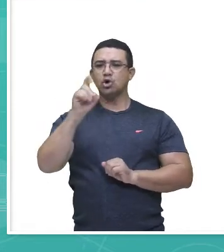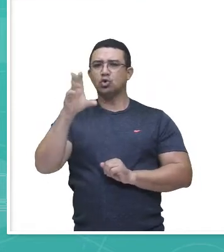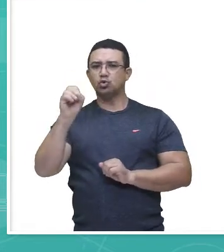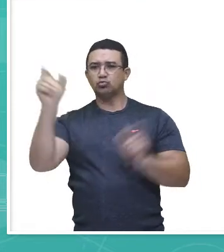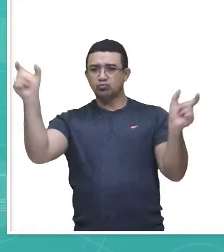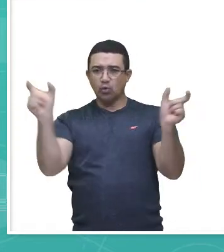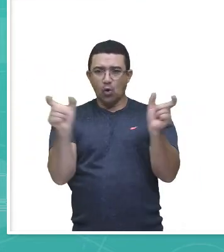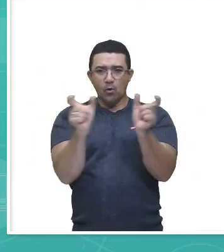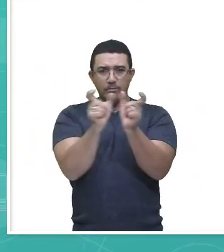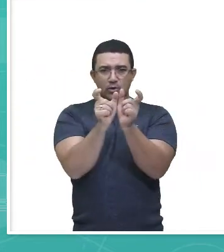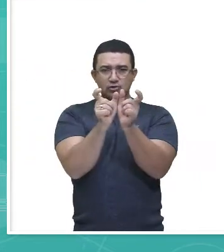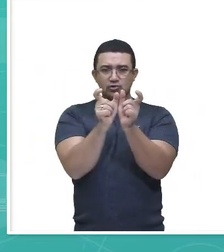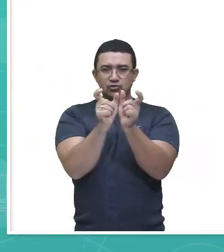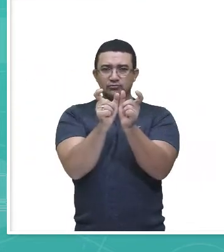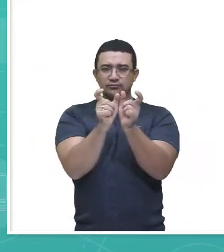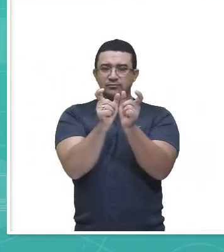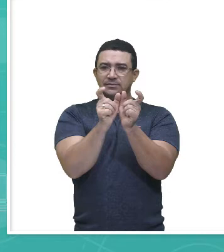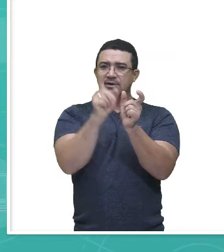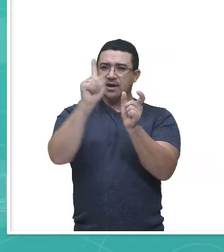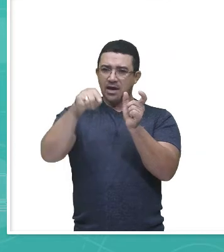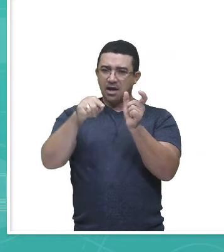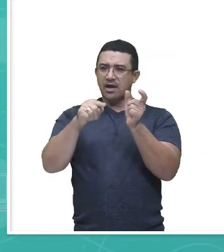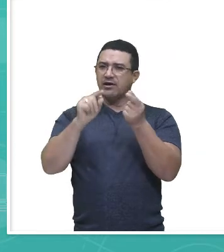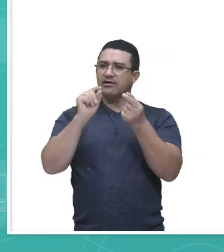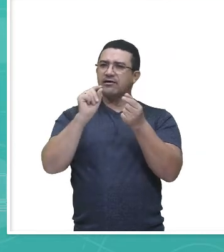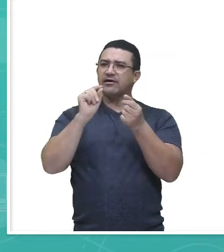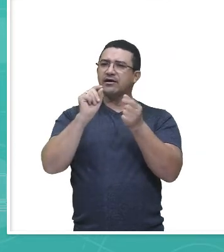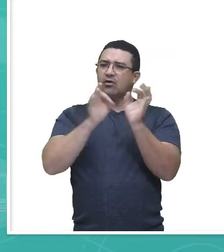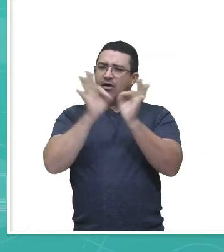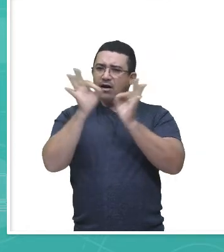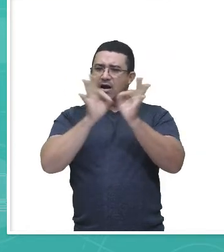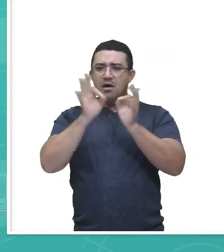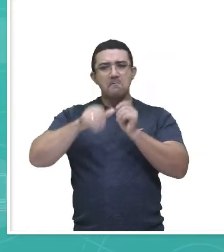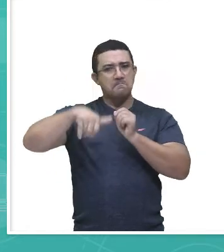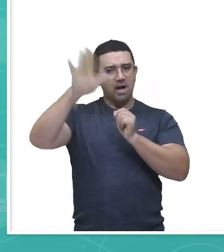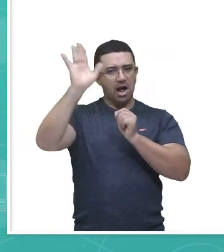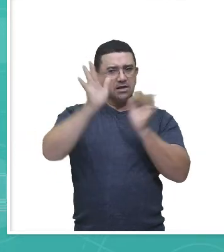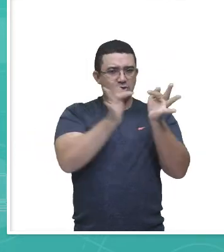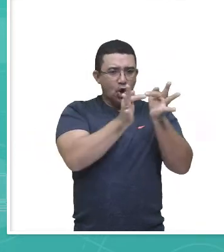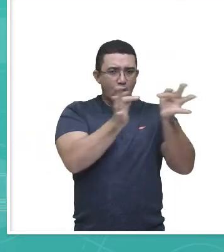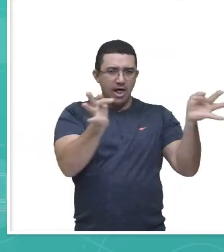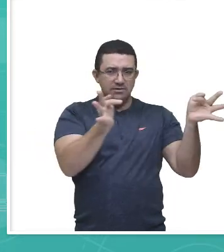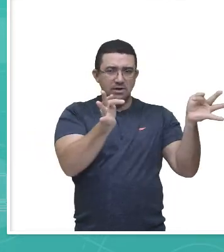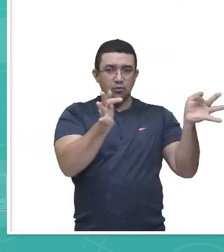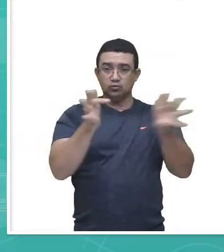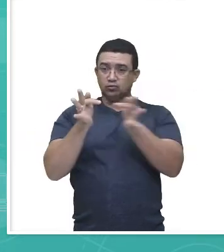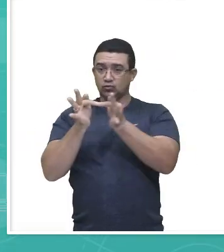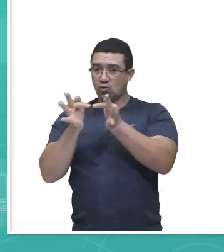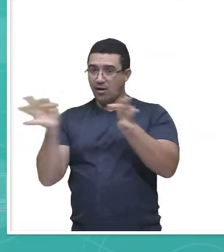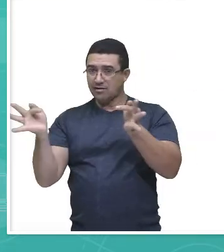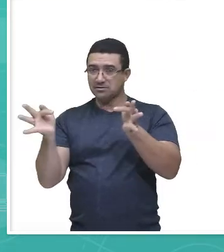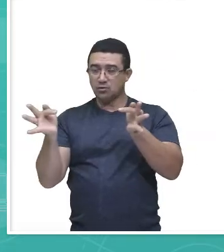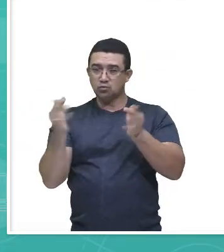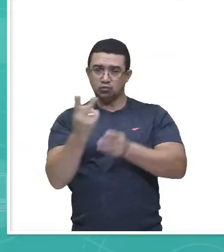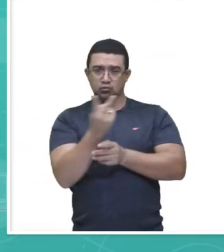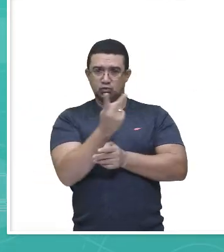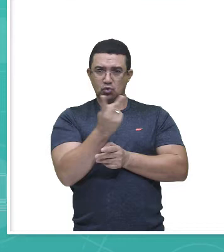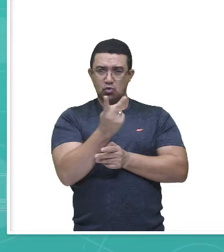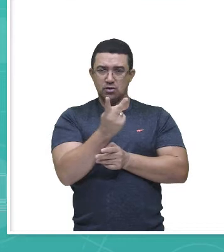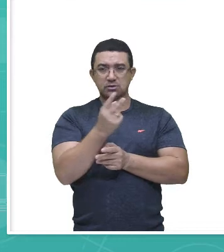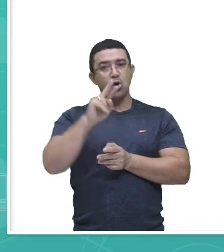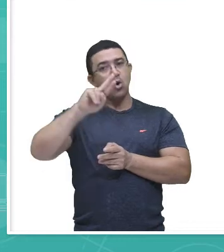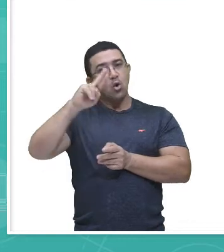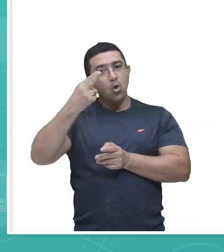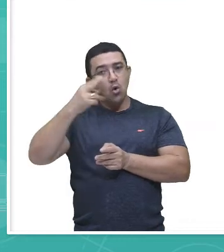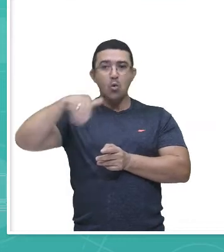período formado por mais de uma oração, né? Então, duas orações desse